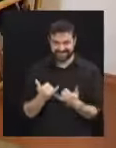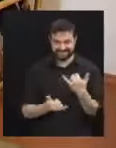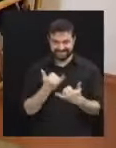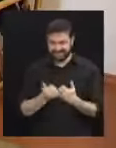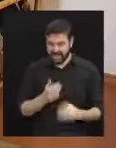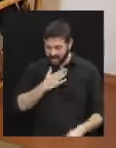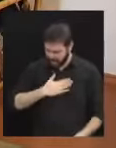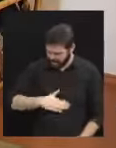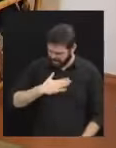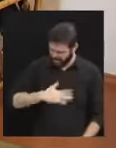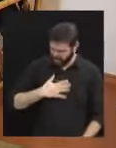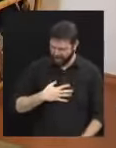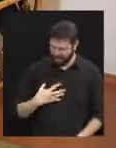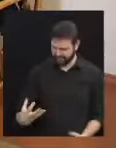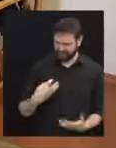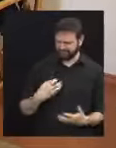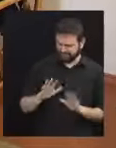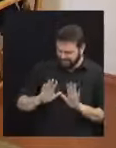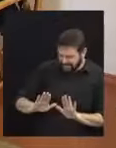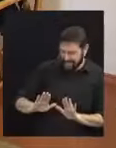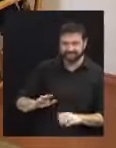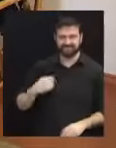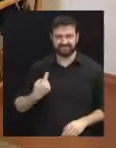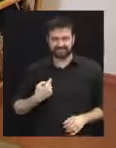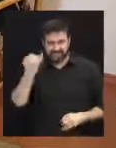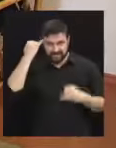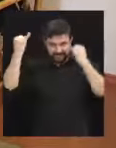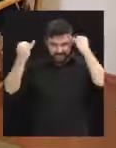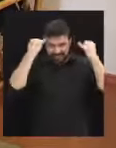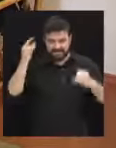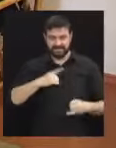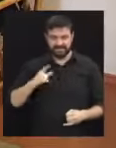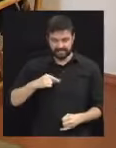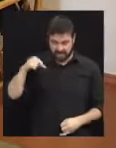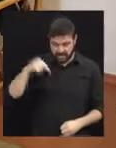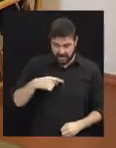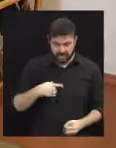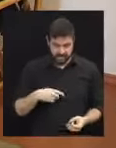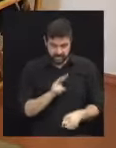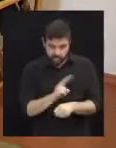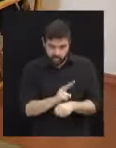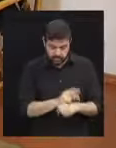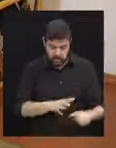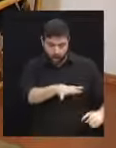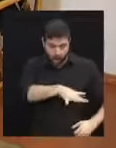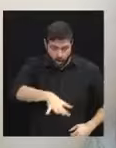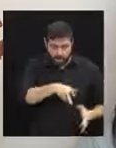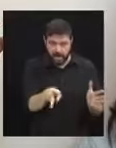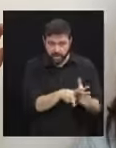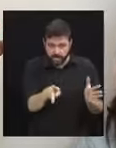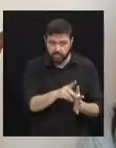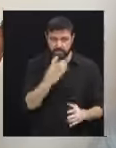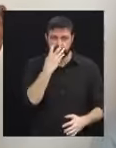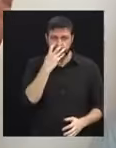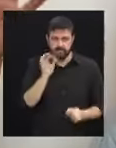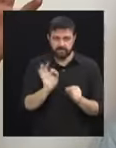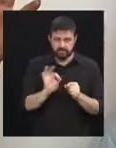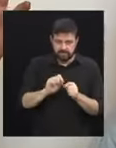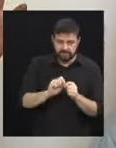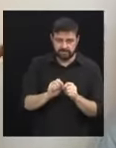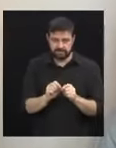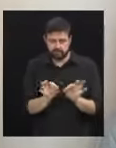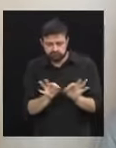Calma, que você tá me bagunçando aqui. A ideia é ter cada vez mais animais aqui no espaço físico de vocês, ou fazendo nessa